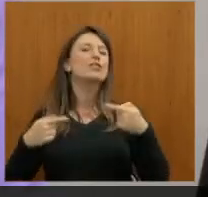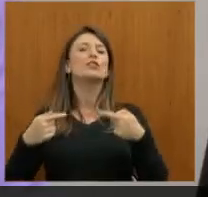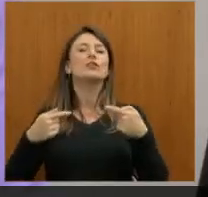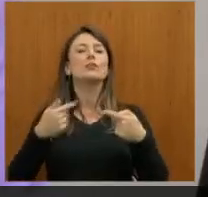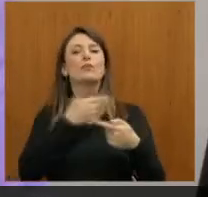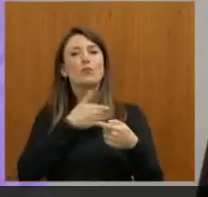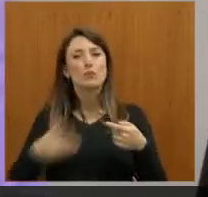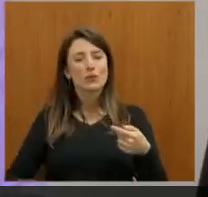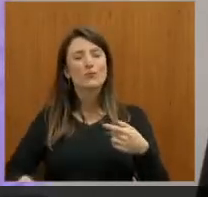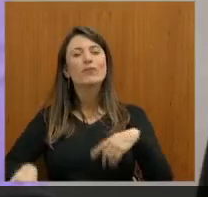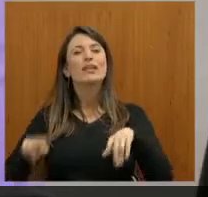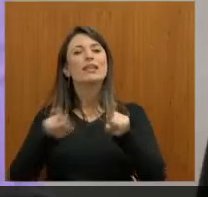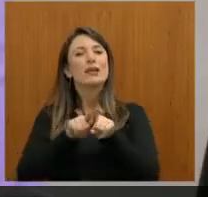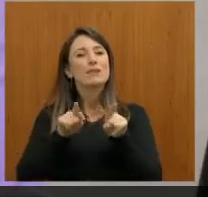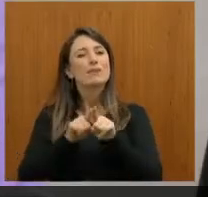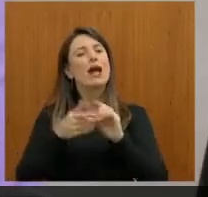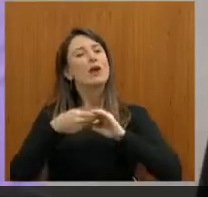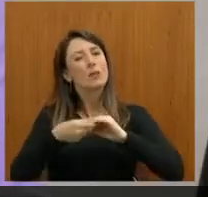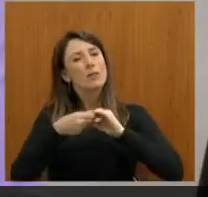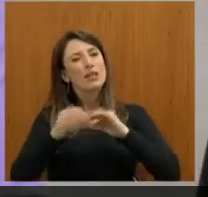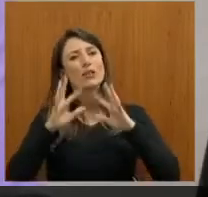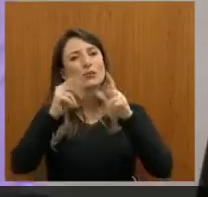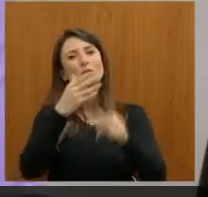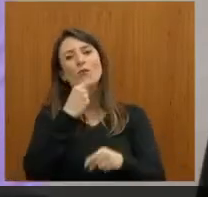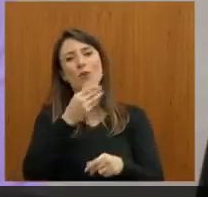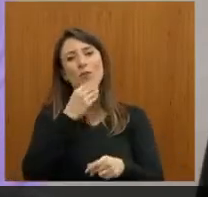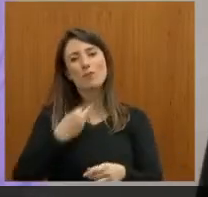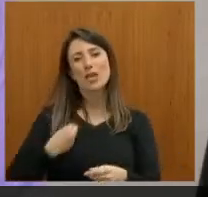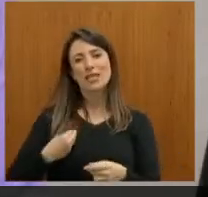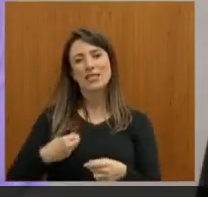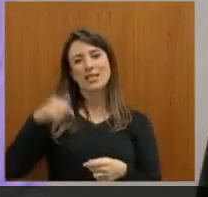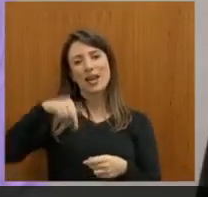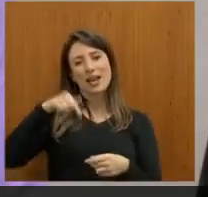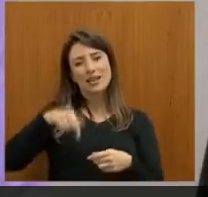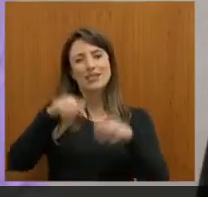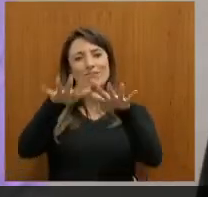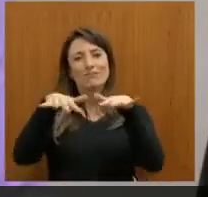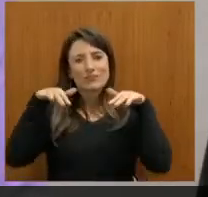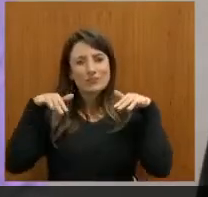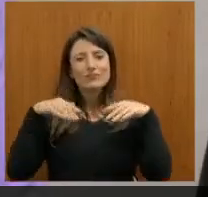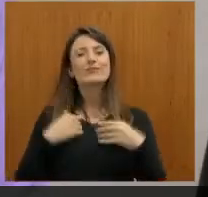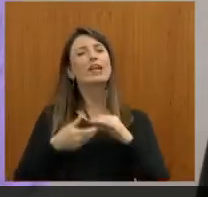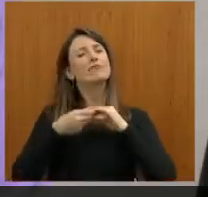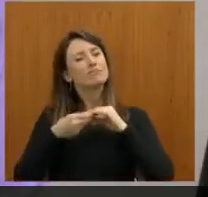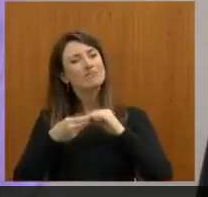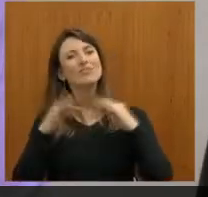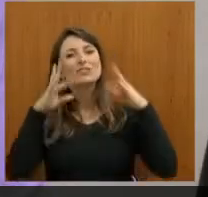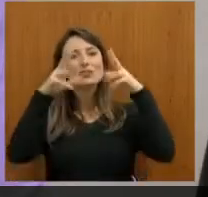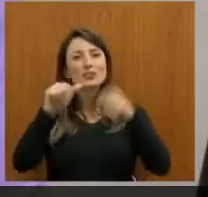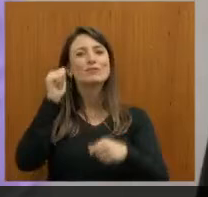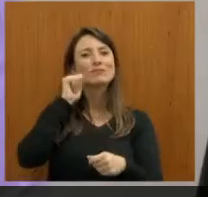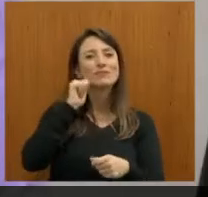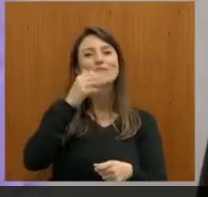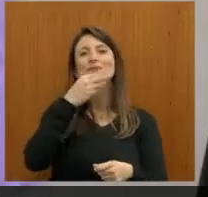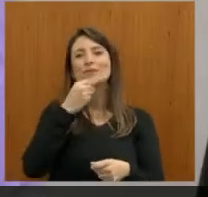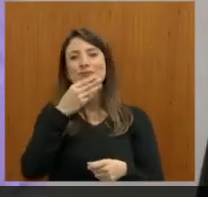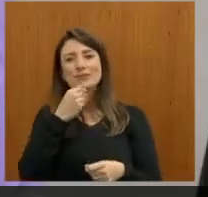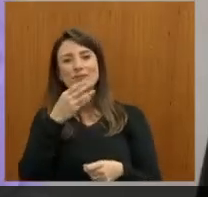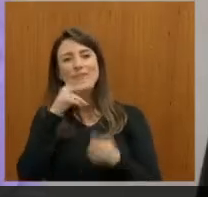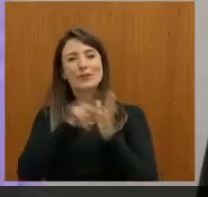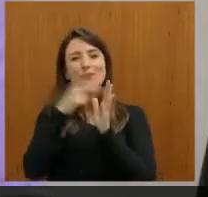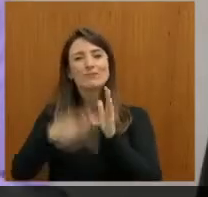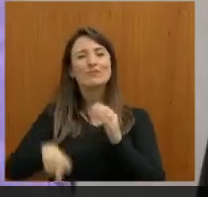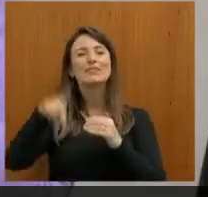homens que estão presentes aqui conosco no auditório todos e todas as mineiras os brasileiros e as brasileiras que nos